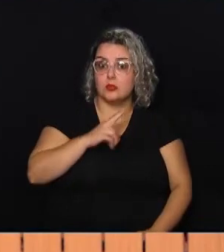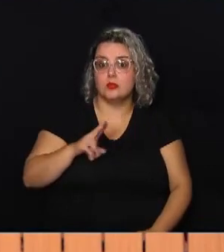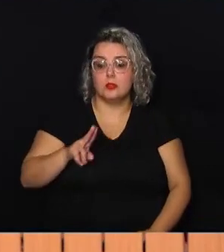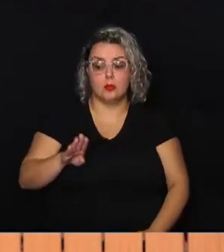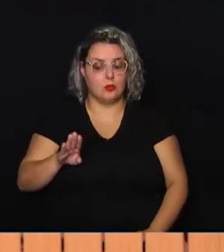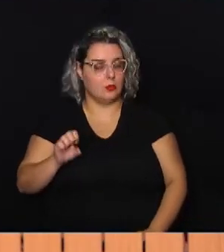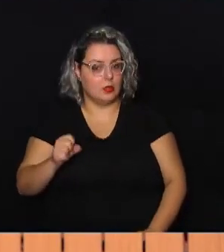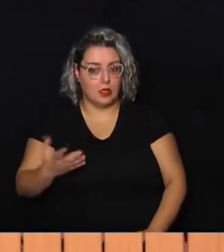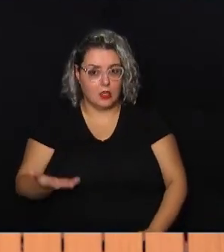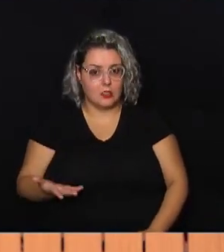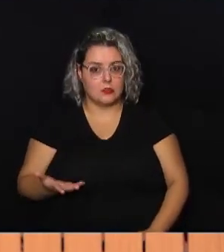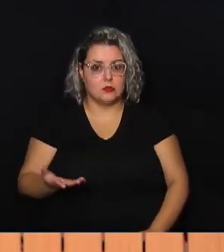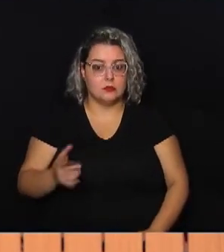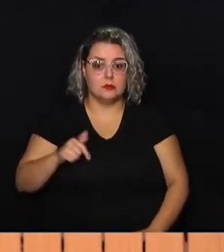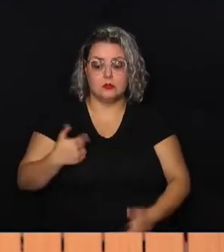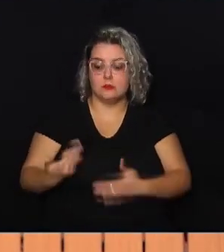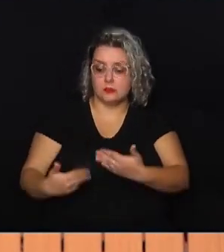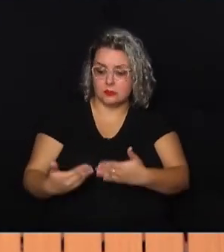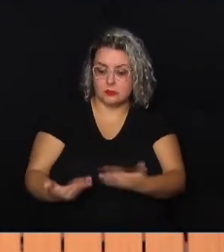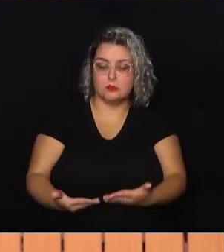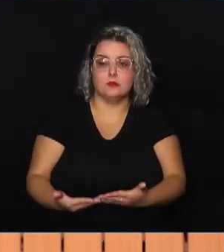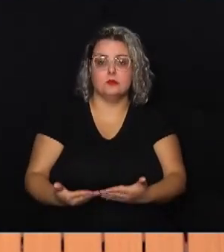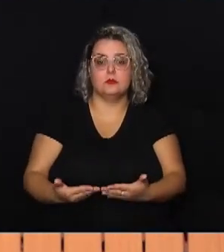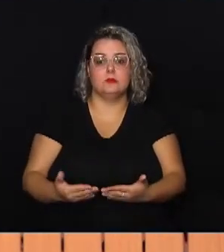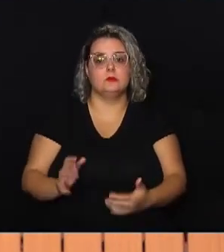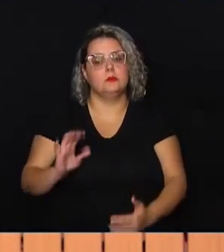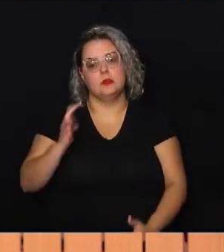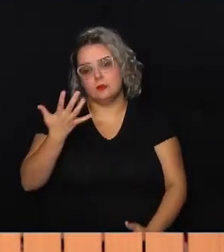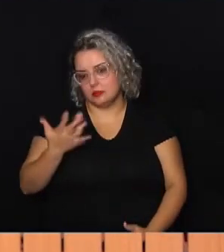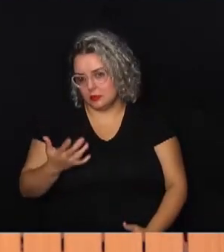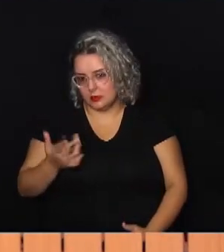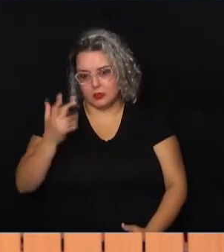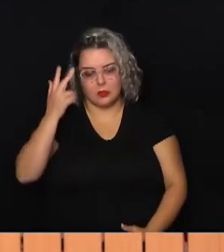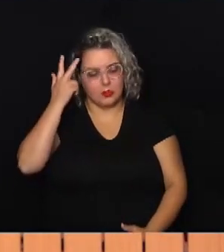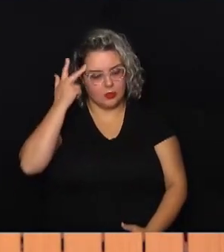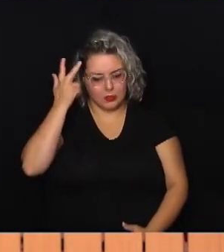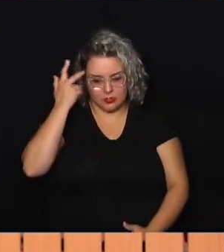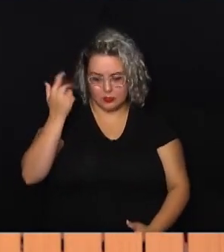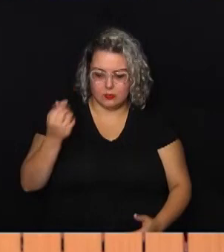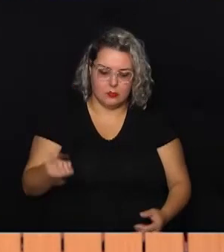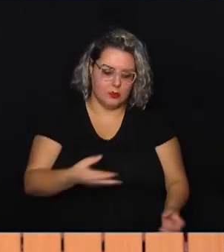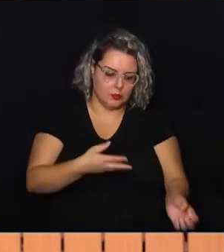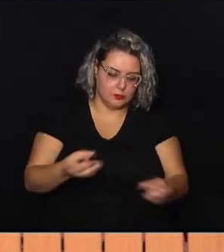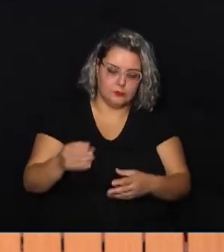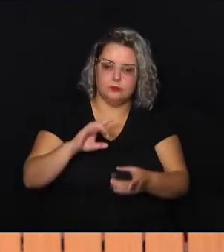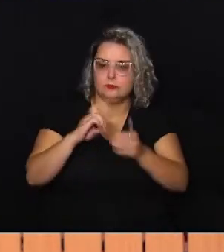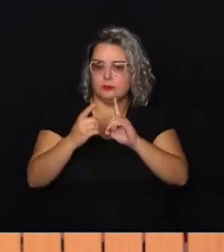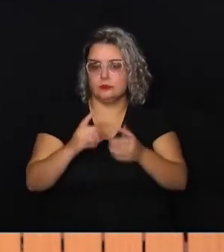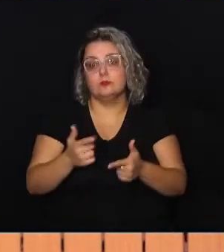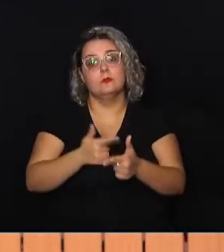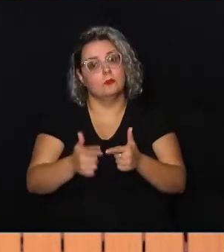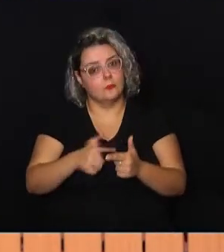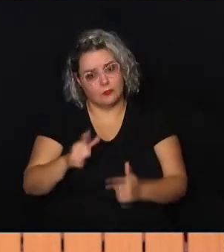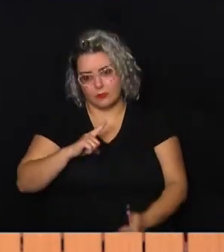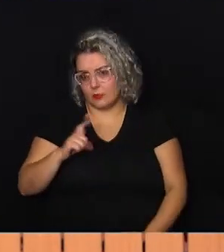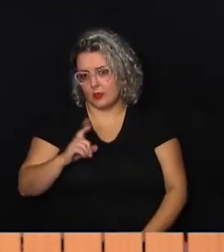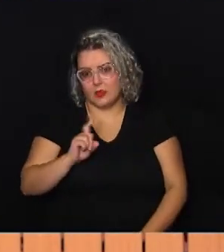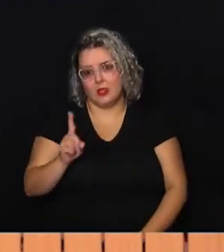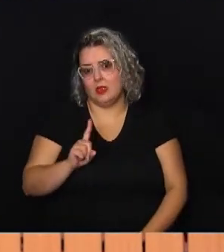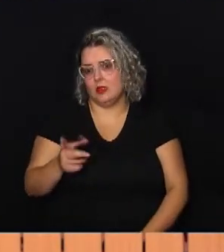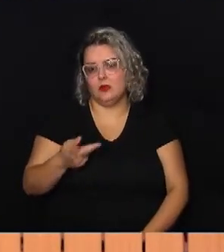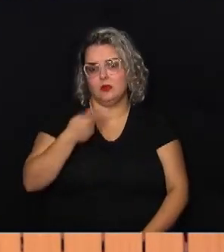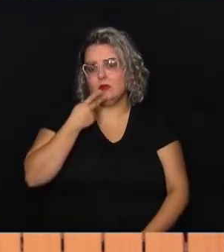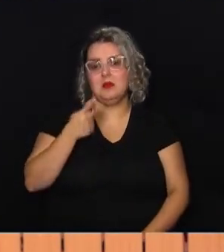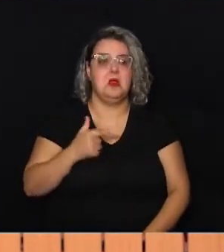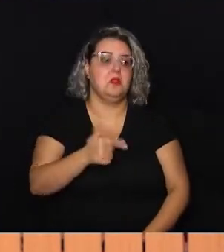UBS. Então, são procedimentos que estão em andamento, isso faz parte da modernidade e a dinâmica. Então, problemas existem, eu não estou aqui para negar que